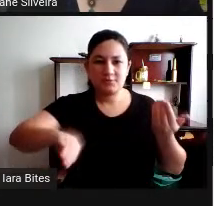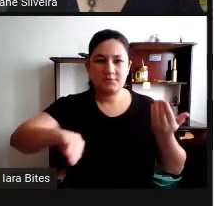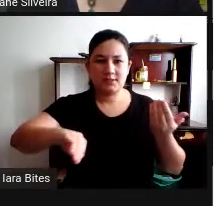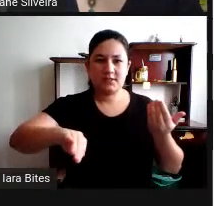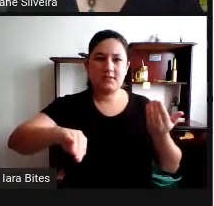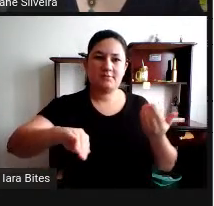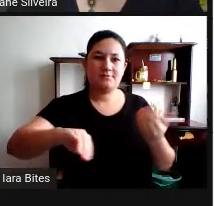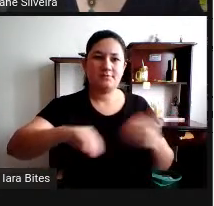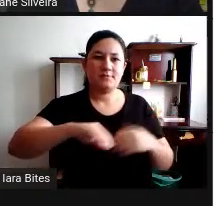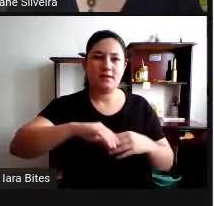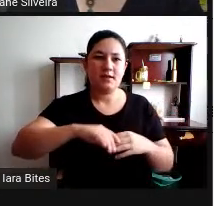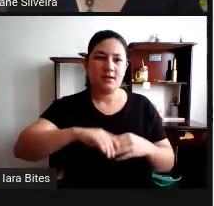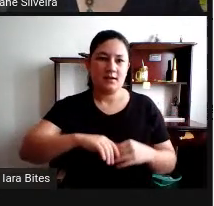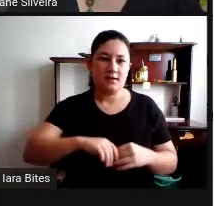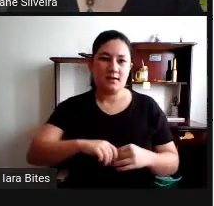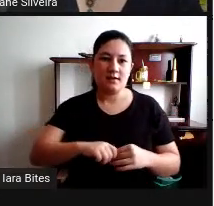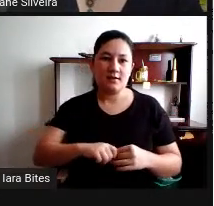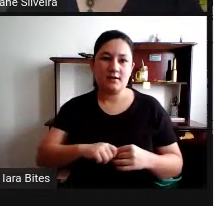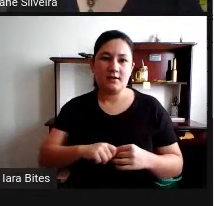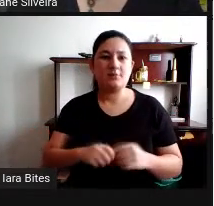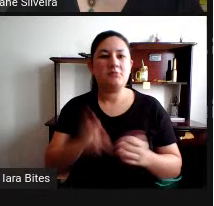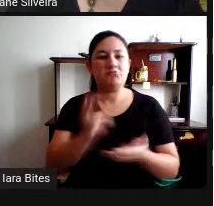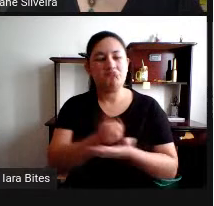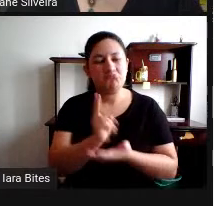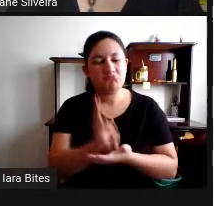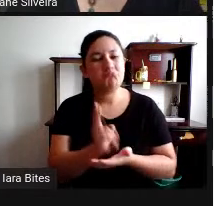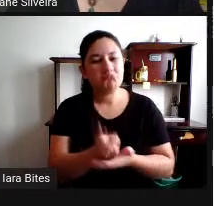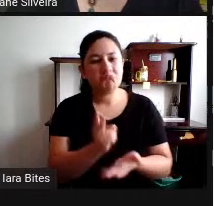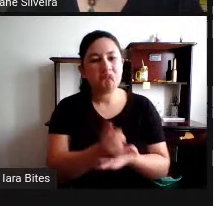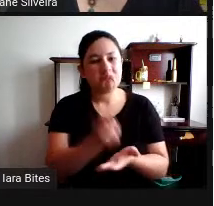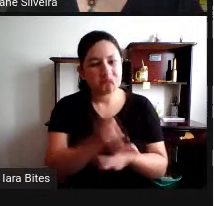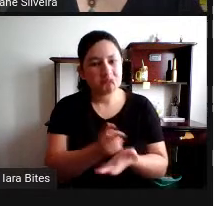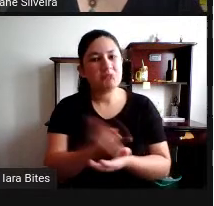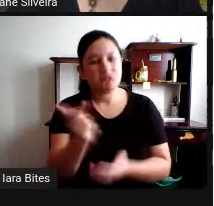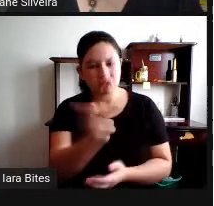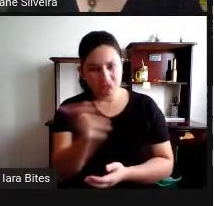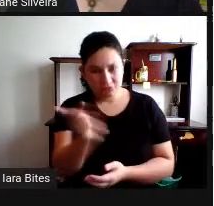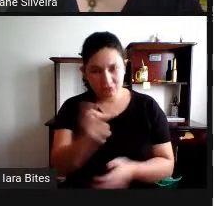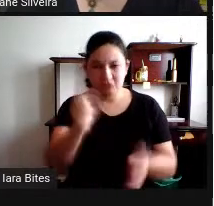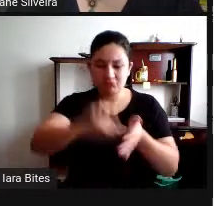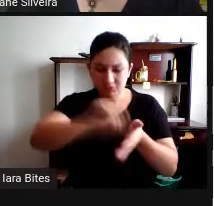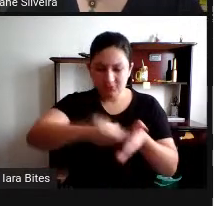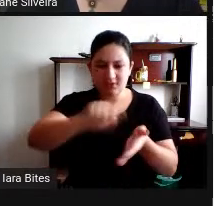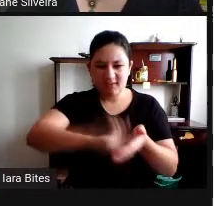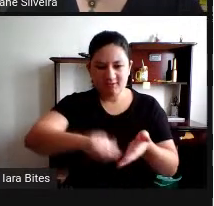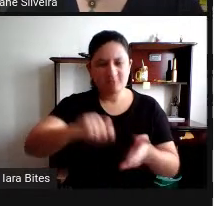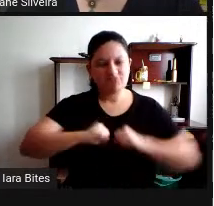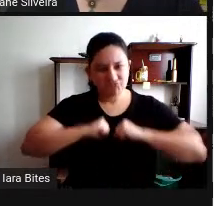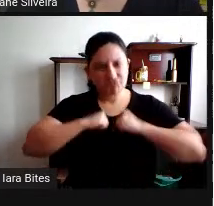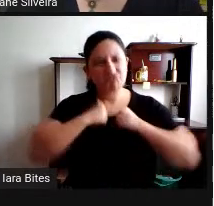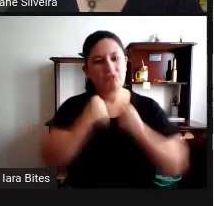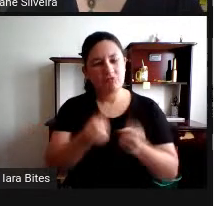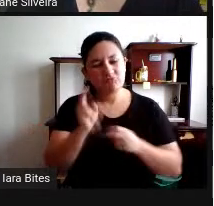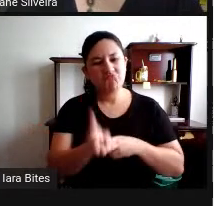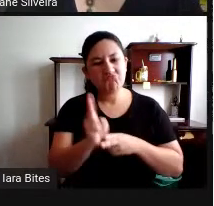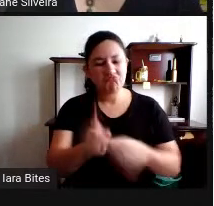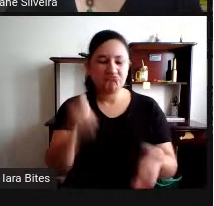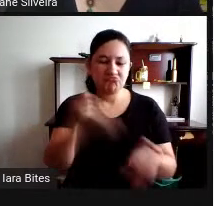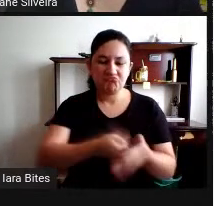linguageira, apesar de os dois serem escritores persistentes e consistentes nos seus estilos e propósitos.